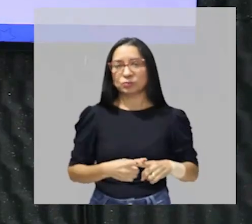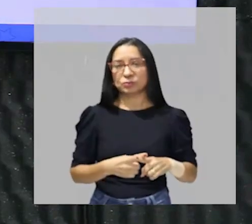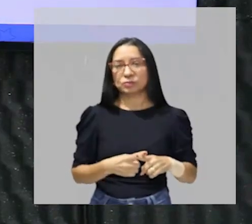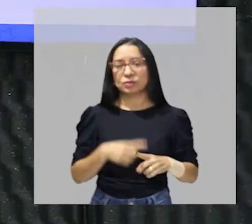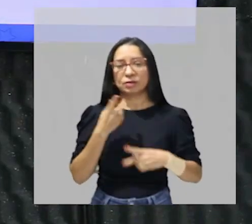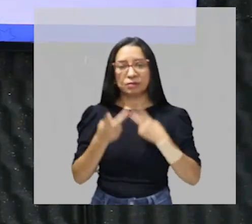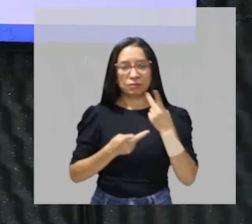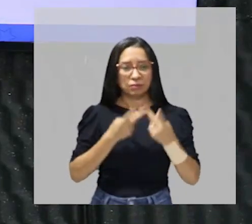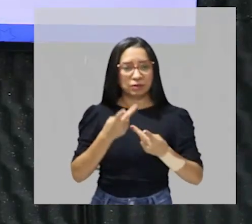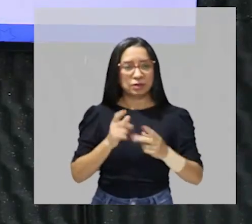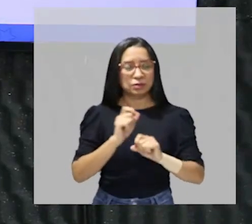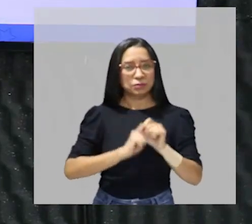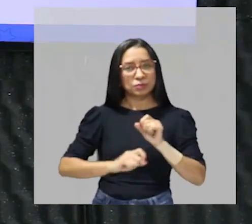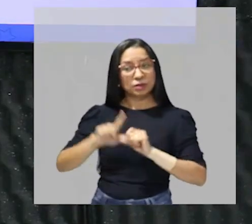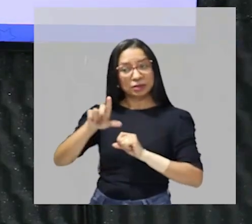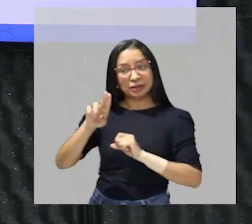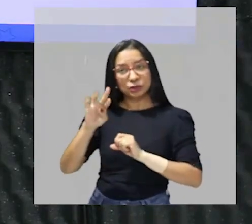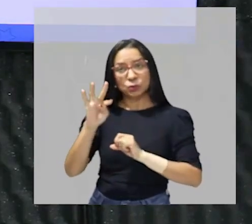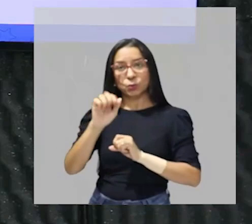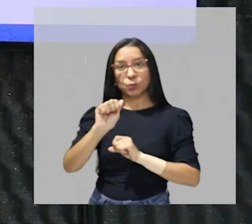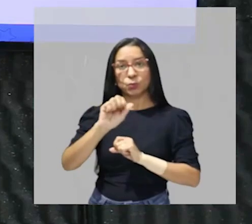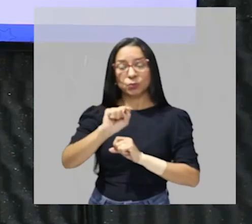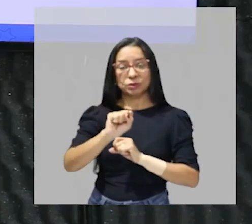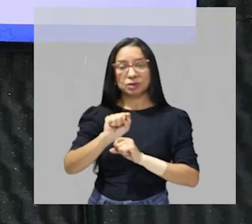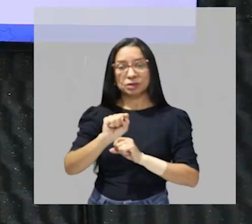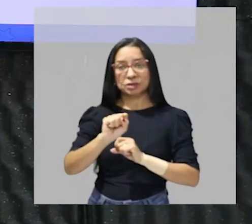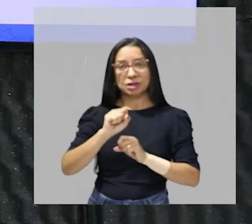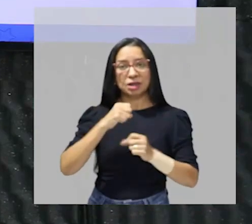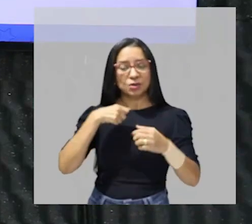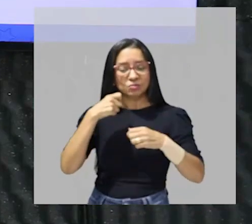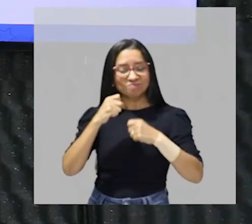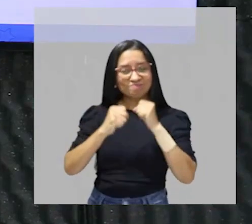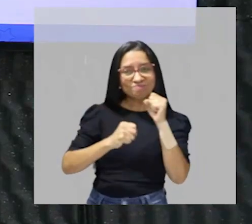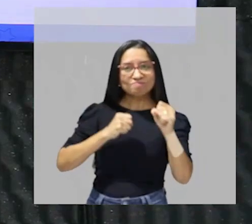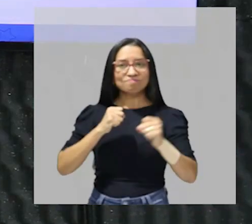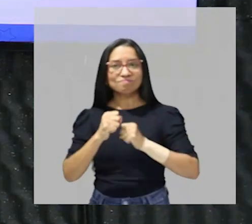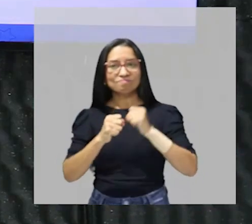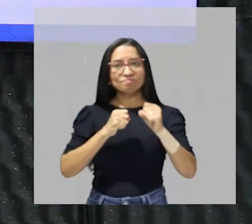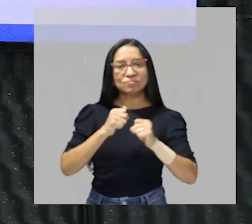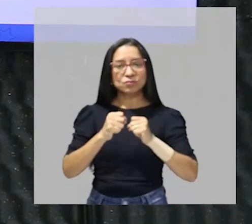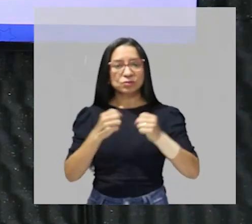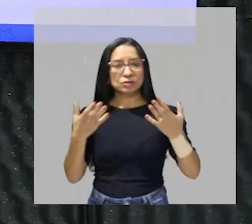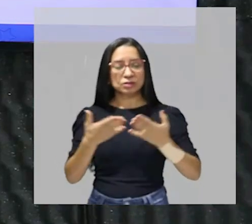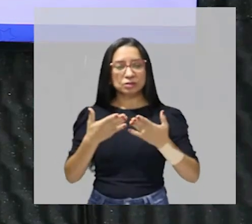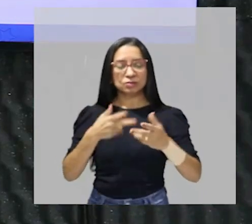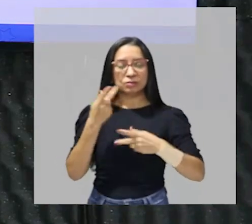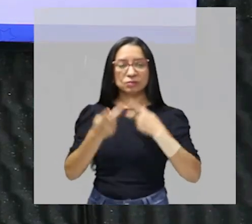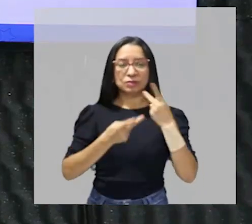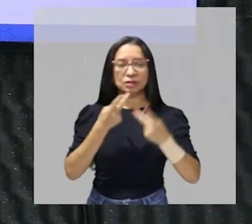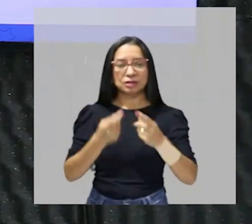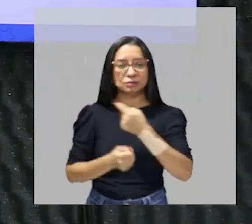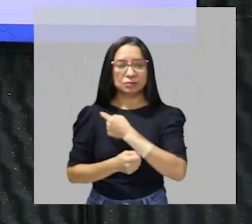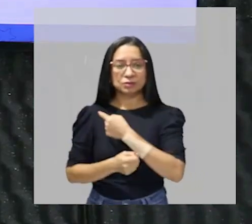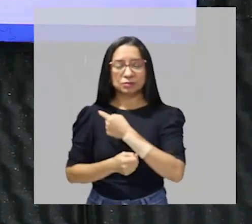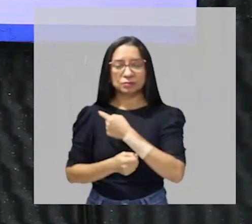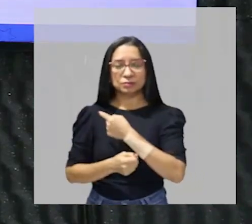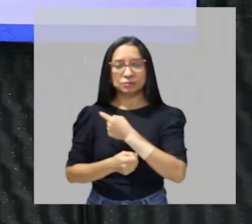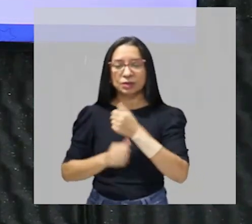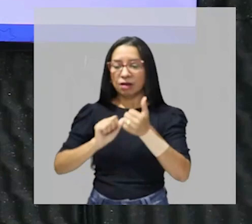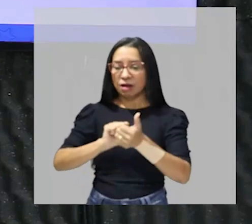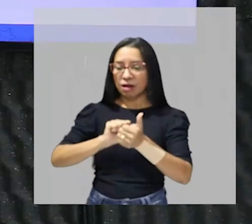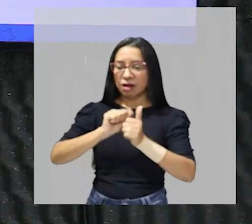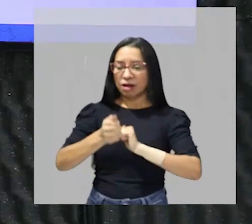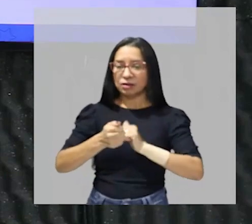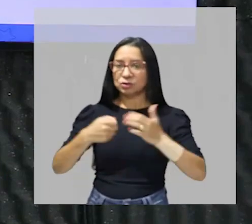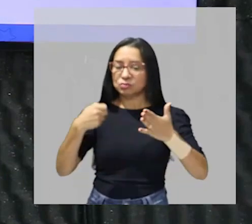da arte marcial. A arte marcial, a origem da expressão arte marcial vem da cultura ocidental.